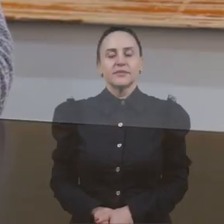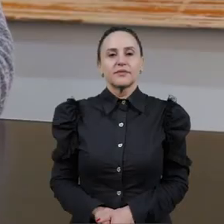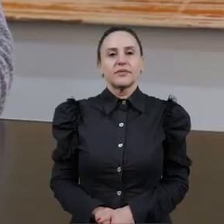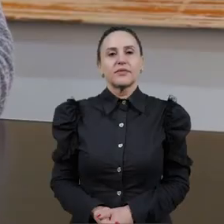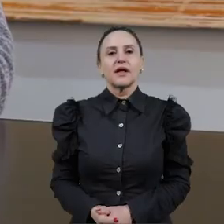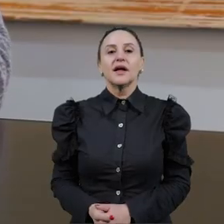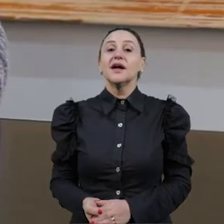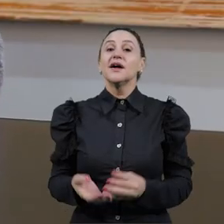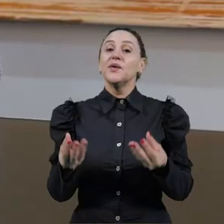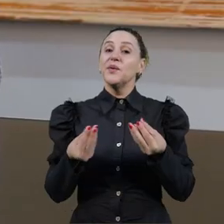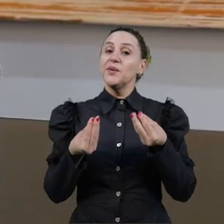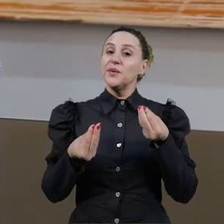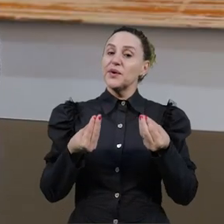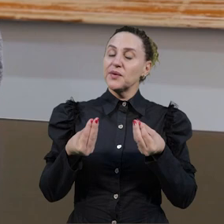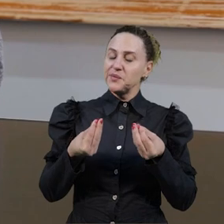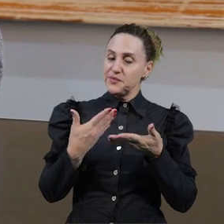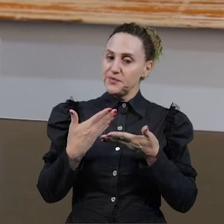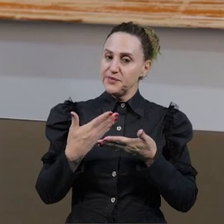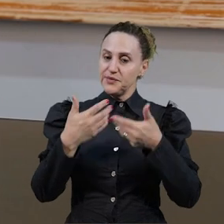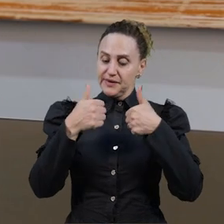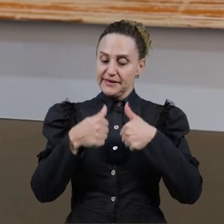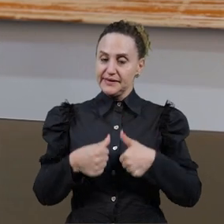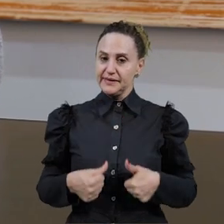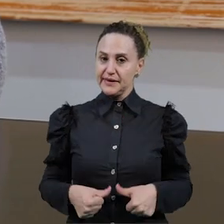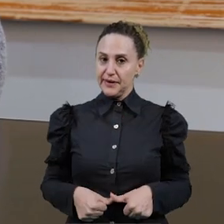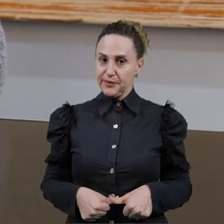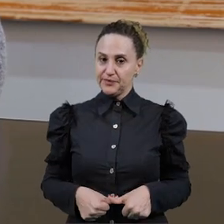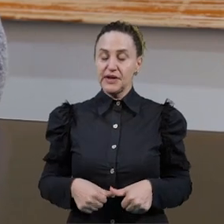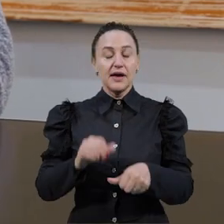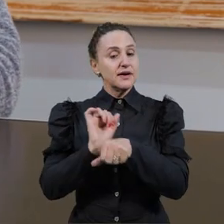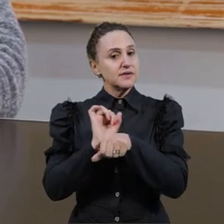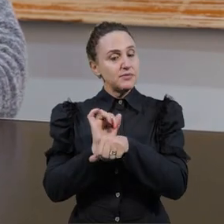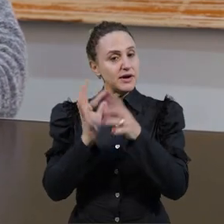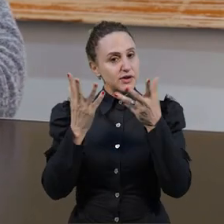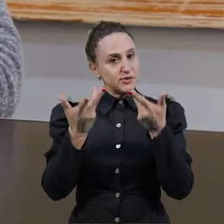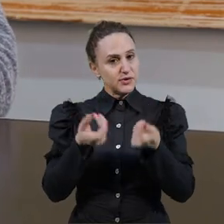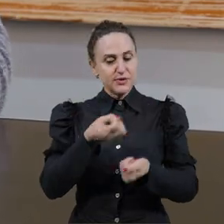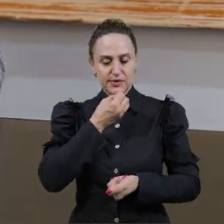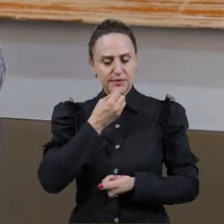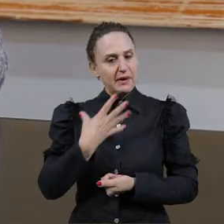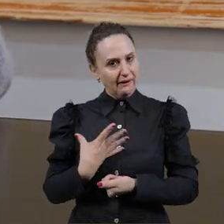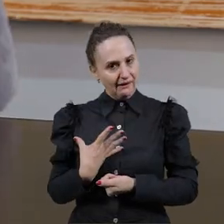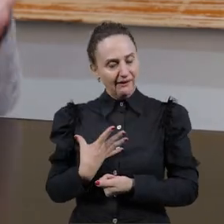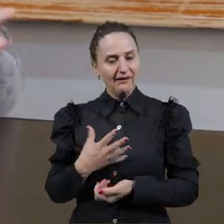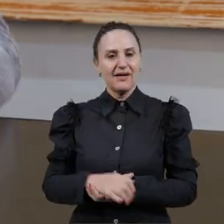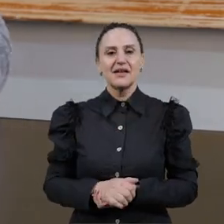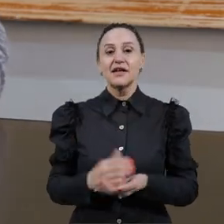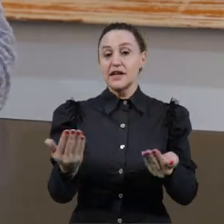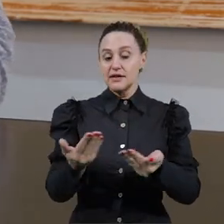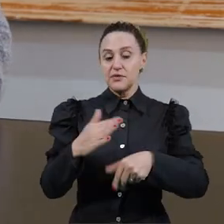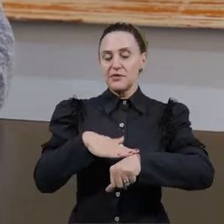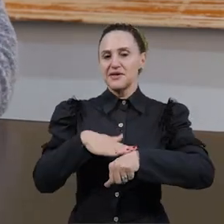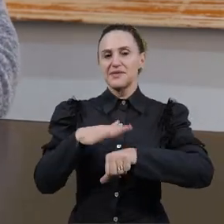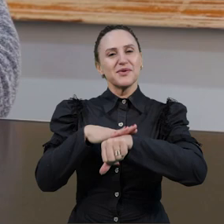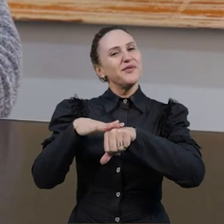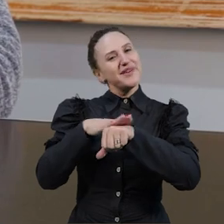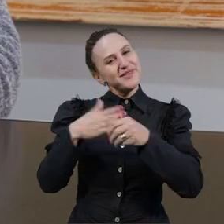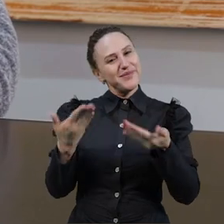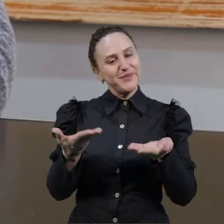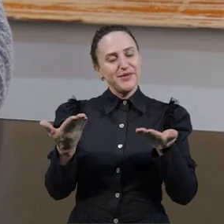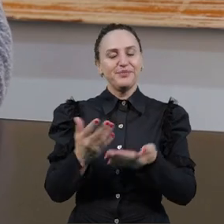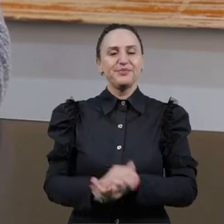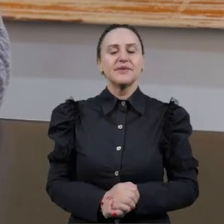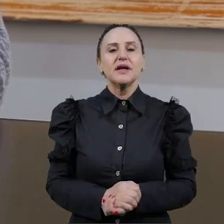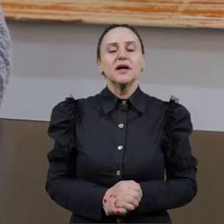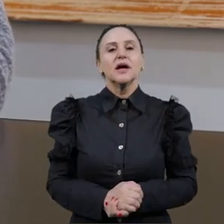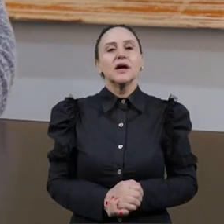como estão, né? Espero que estejam todos bem neste momento que estamos hoje aqui conversando. E em continuidade aos nossos estudos, vamos